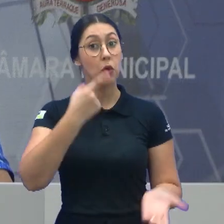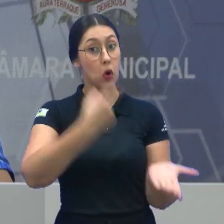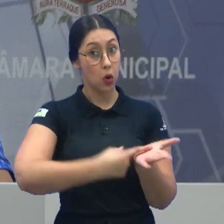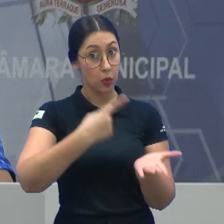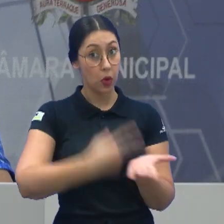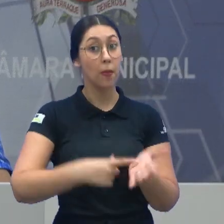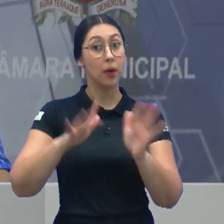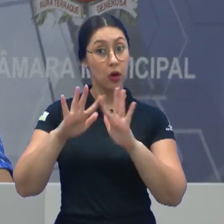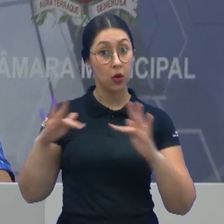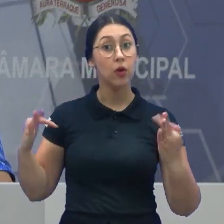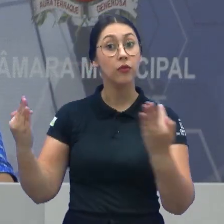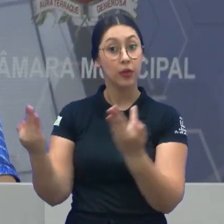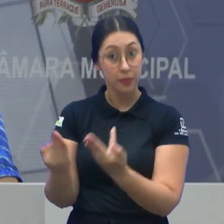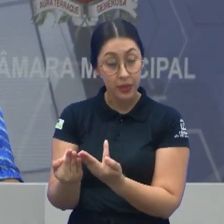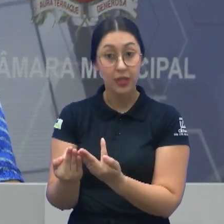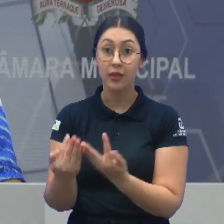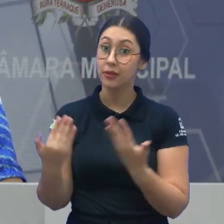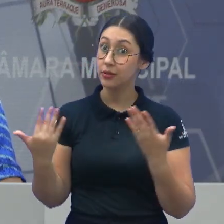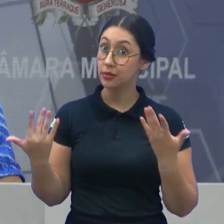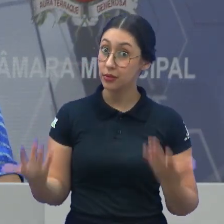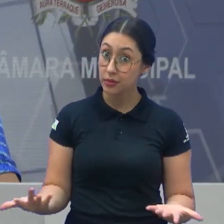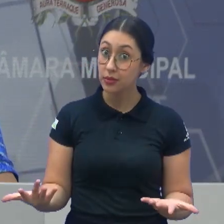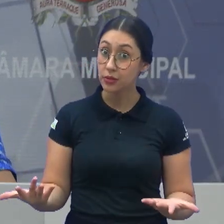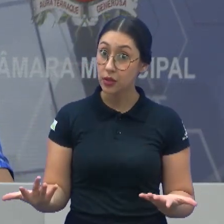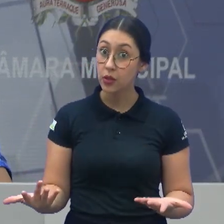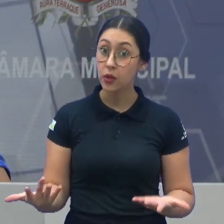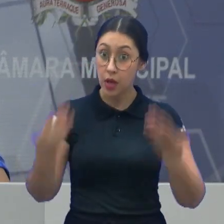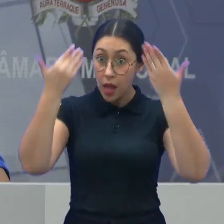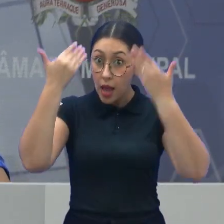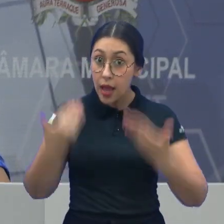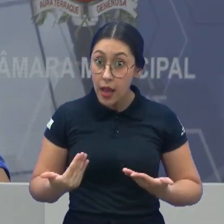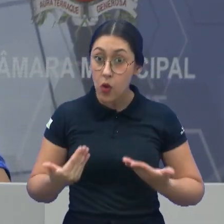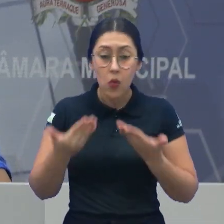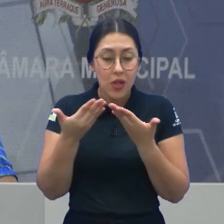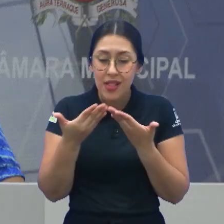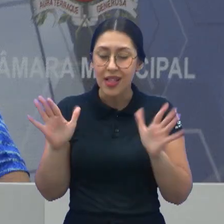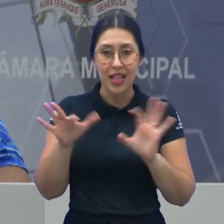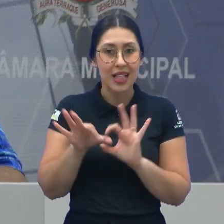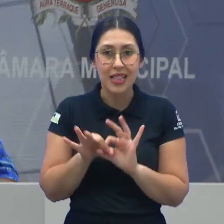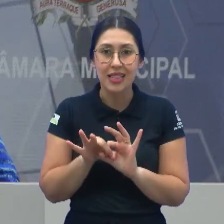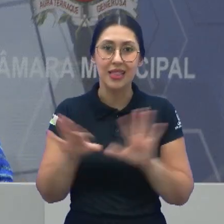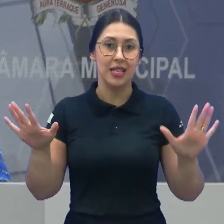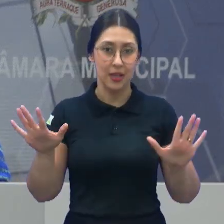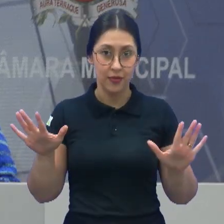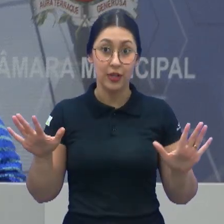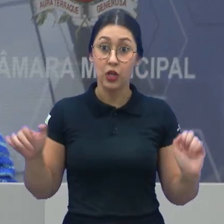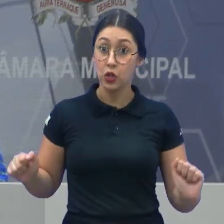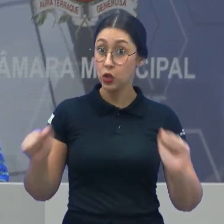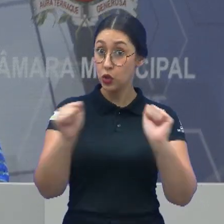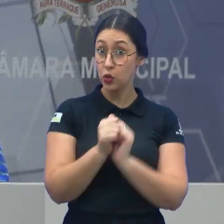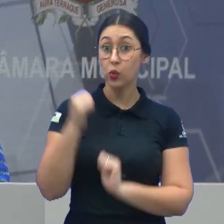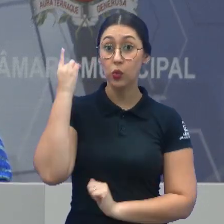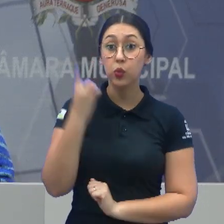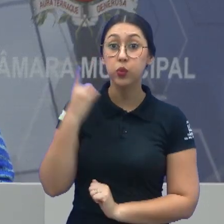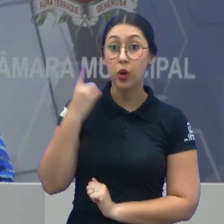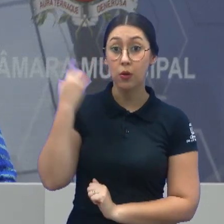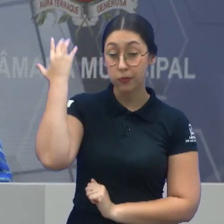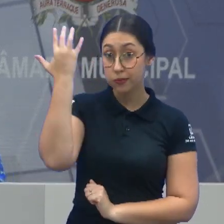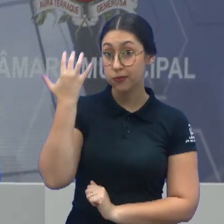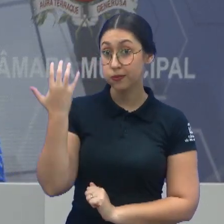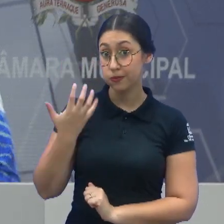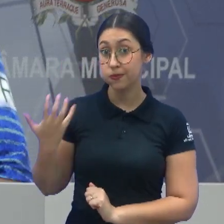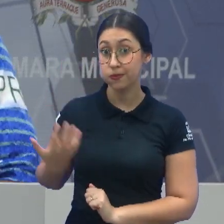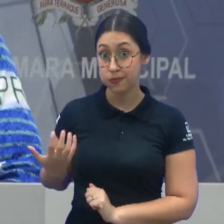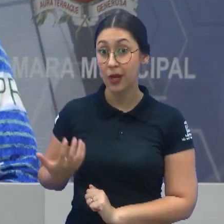socorro. Então fica aqui esse vereador sempre à disposição de vocês, junto com a deputada Letícia Aguiar, que tem